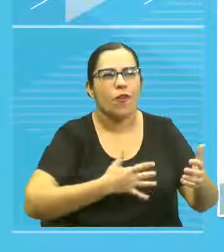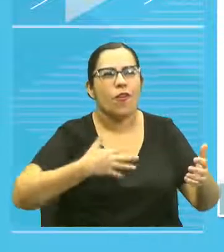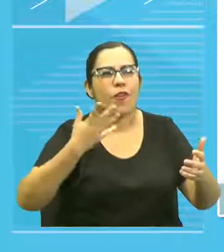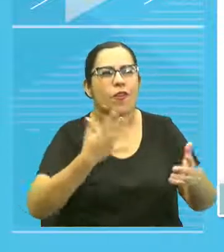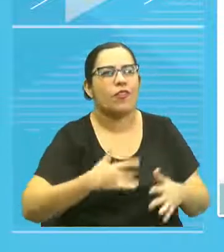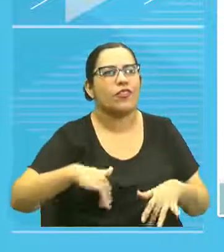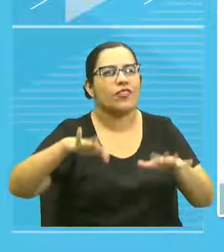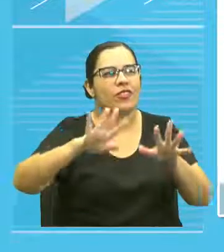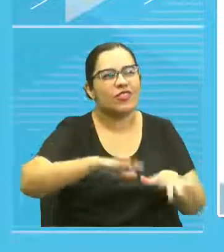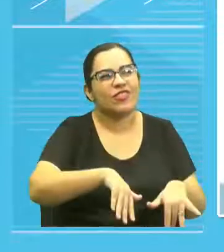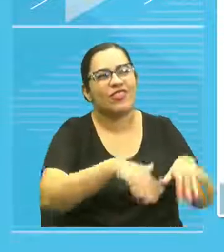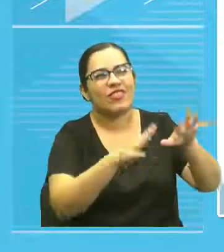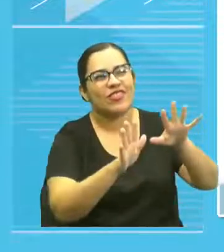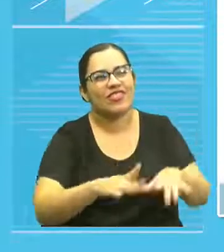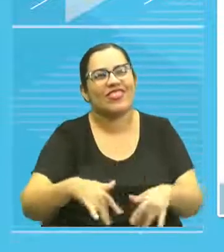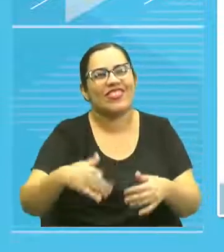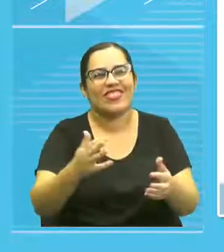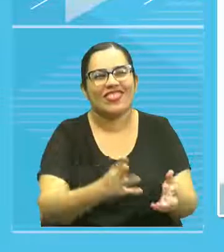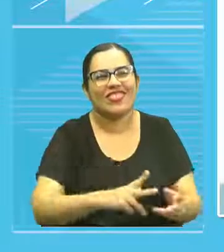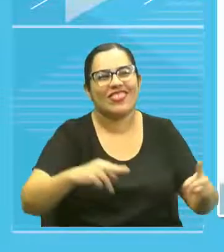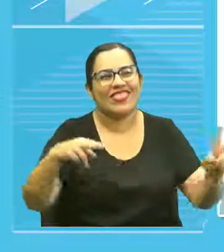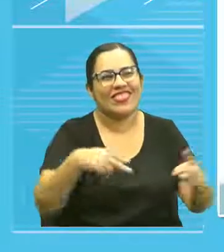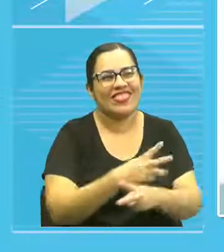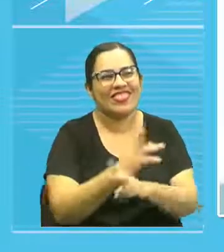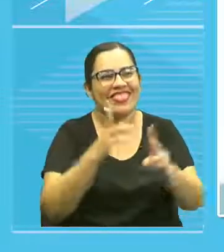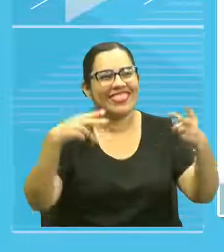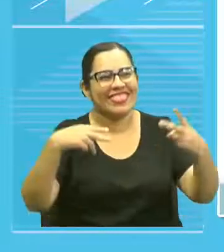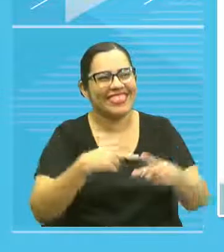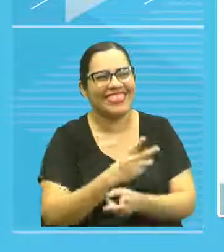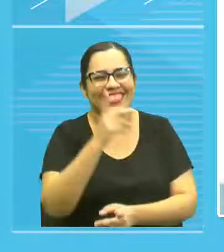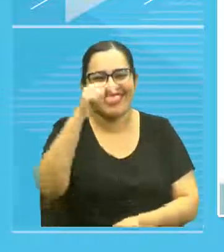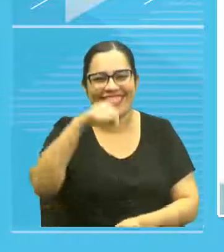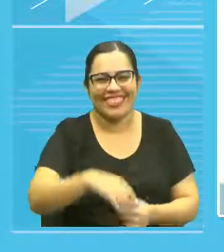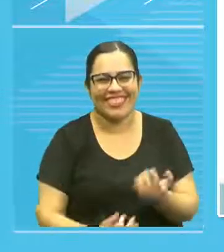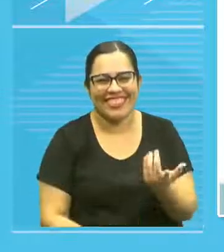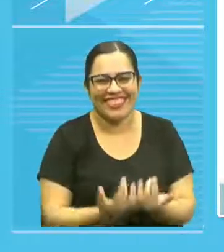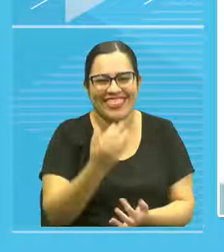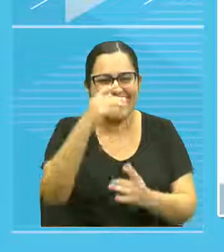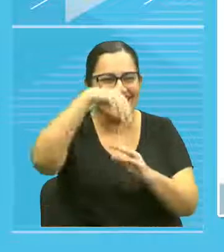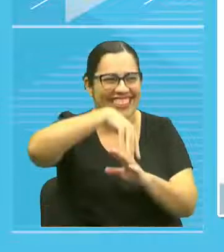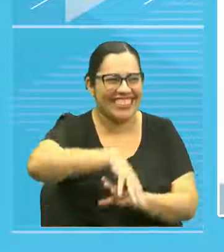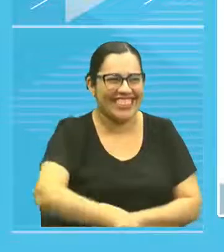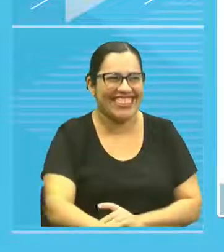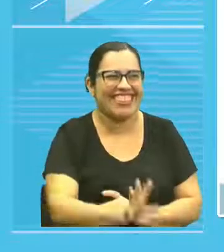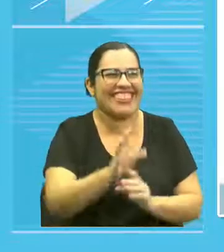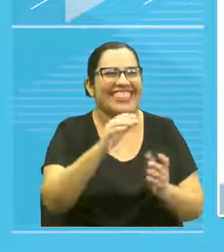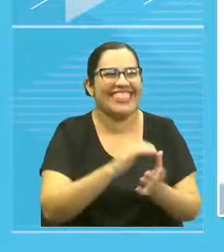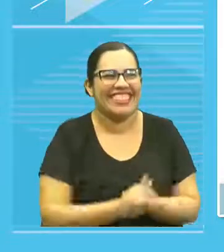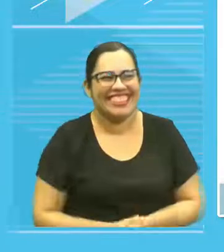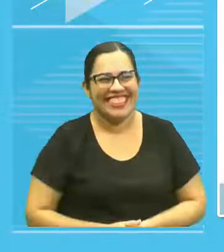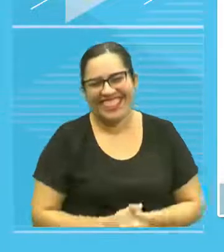vagam nos velhos vórtices velozes 200 vivas Vas vulcanizadas se o Jorge